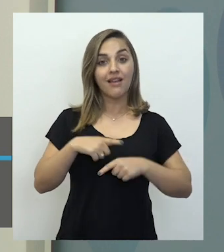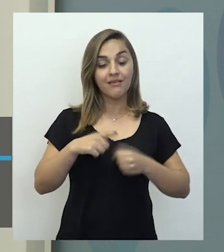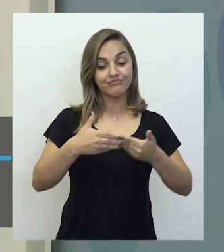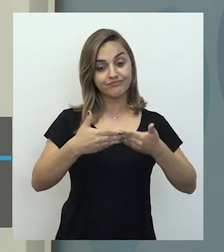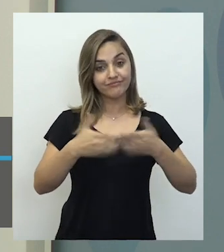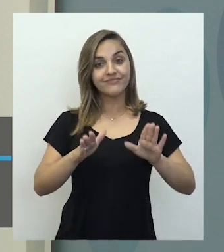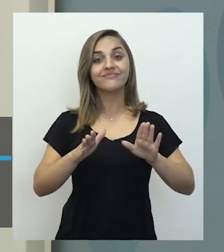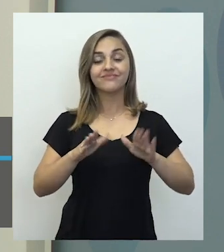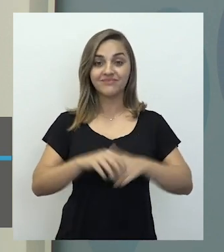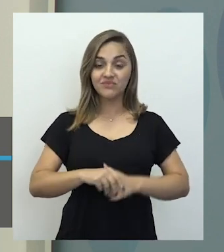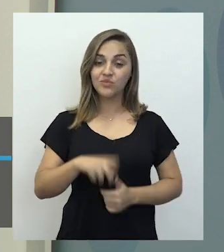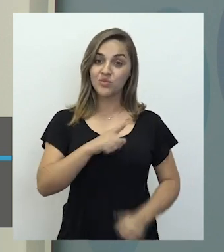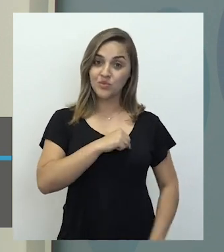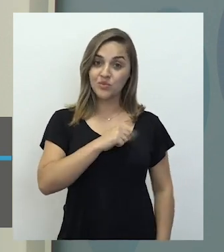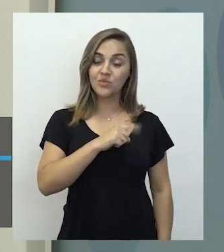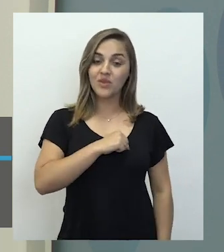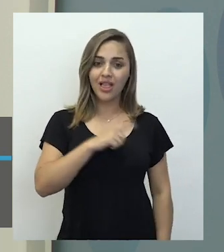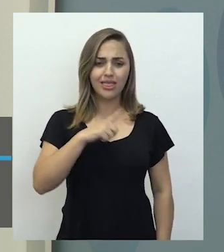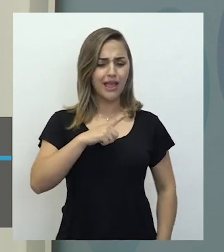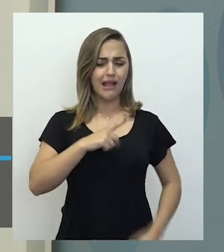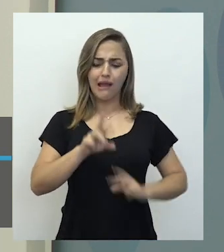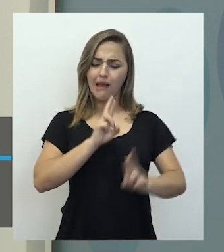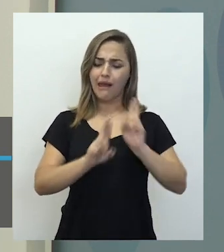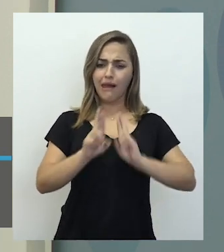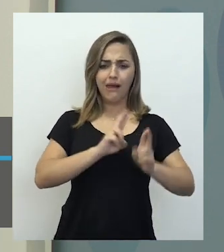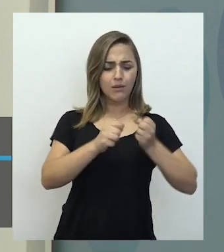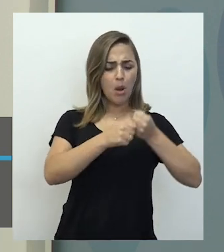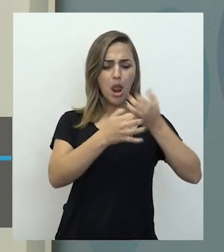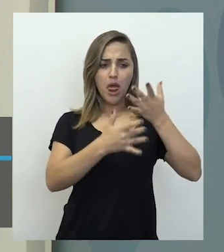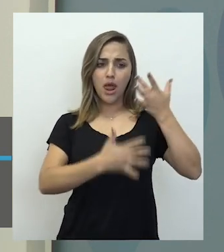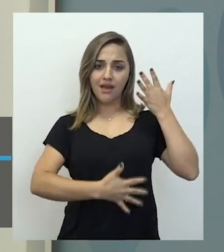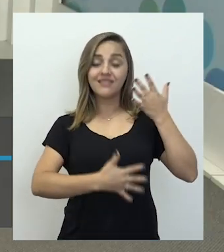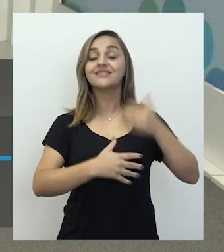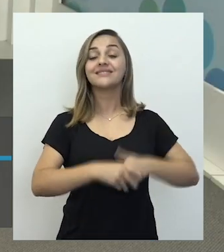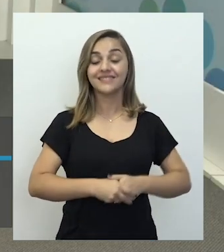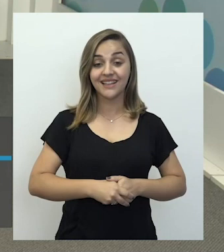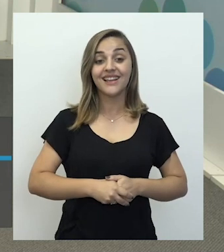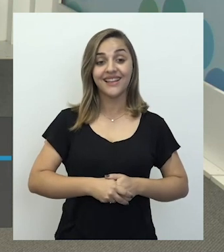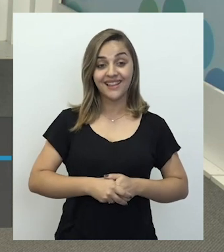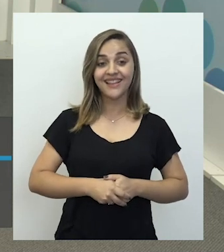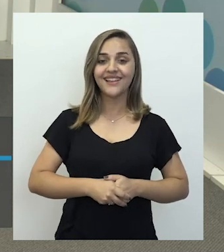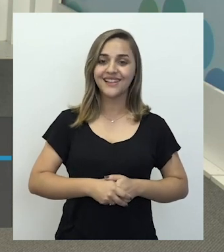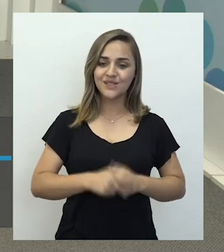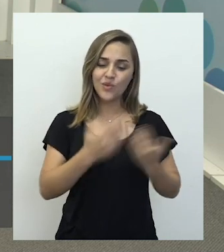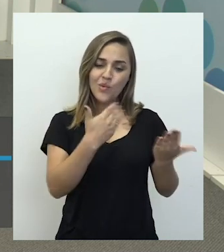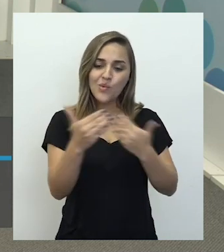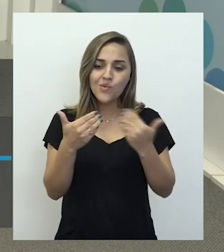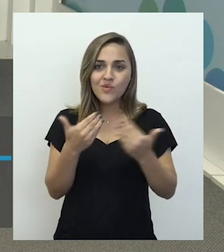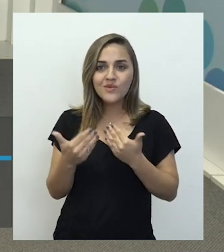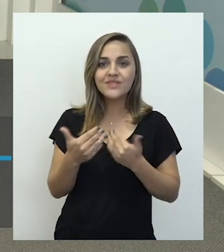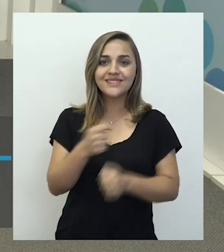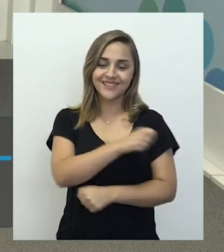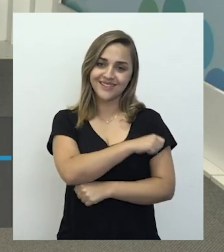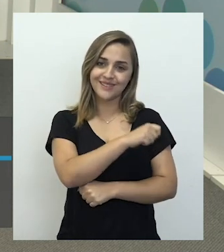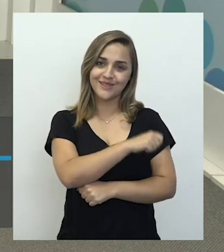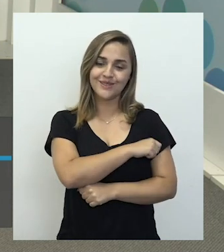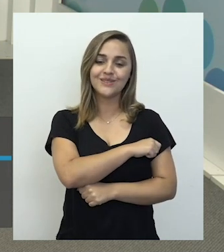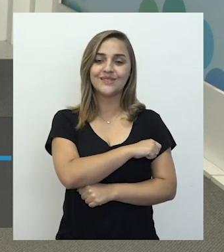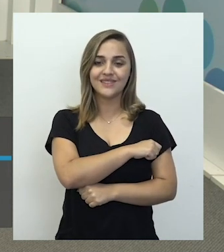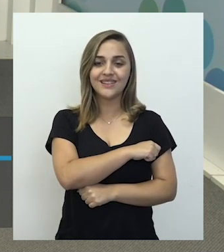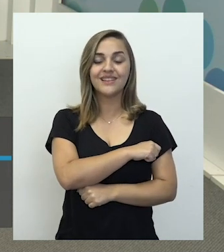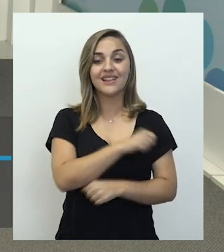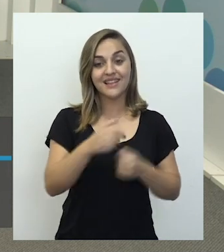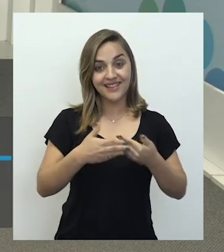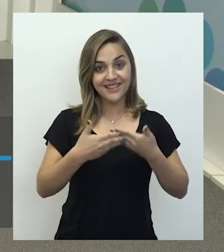inauguração. Nossa, chegou uma tonelada de respostas agora, fiquei bem feliz. É que eles vão comentando com os alunos, a inauguração alunos, do aí cinema Drive-In. Isso, a inauguração do